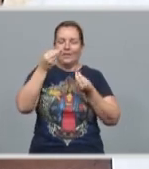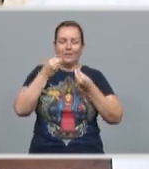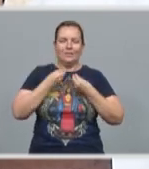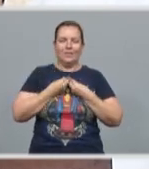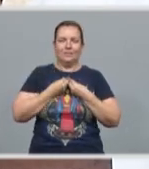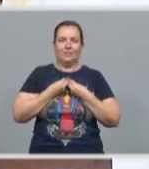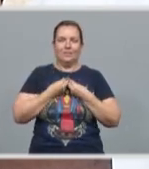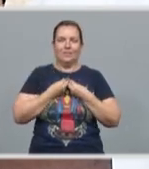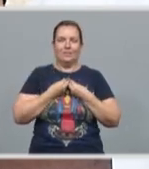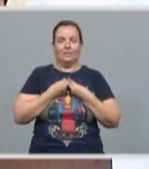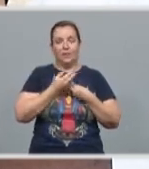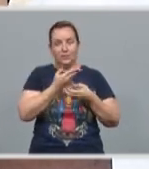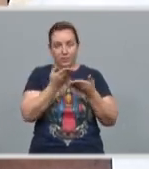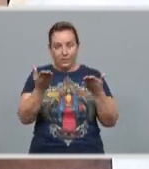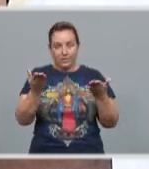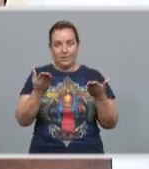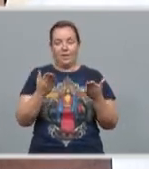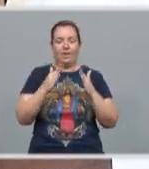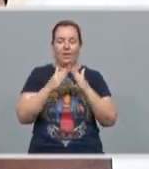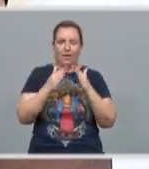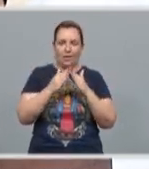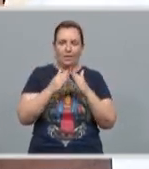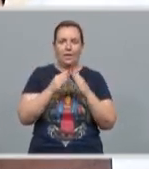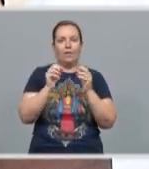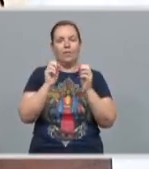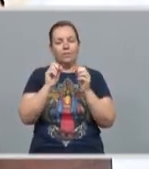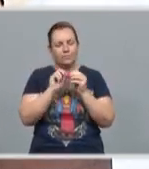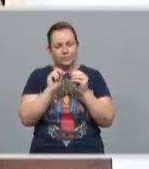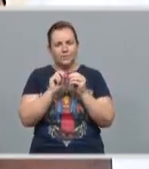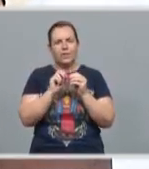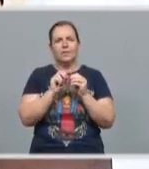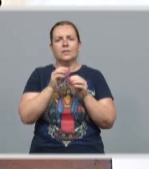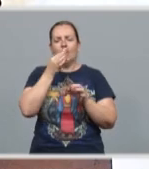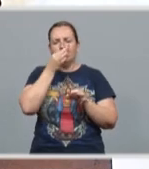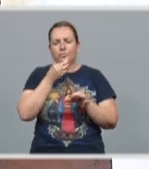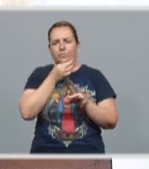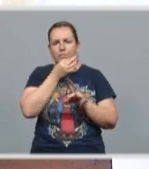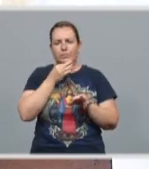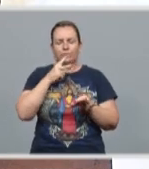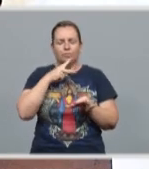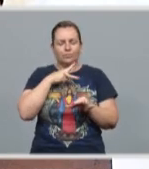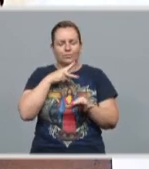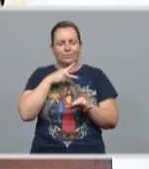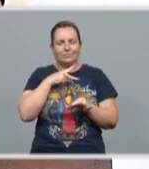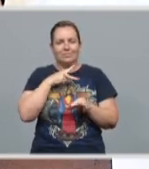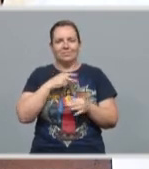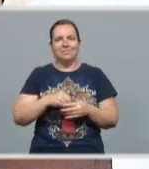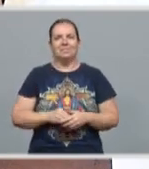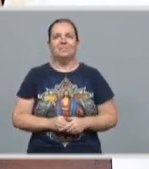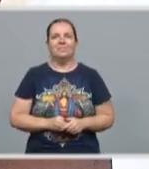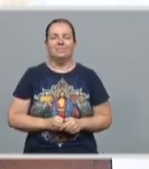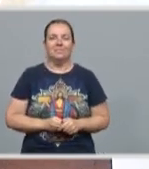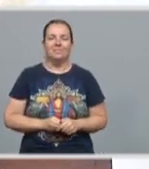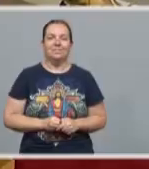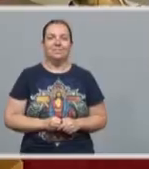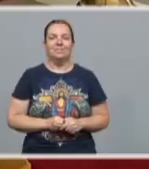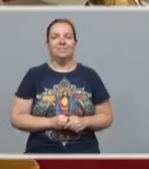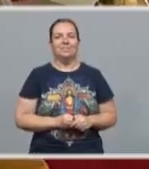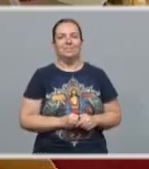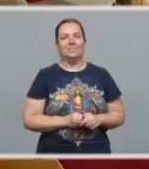nos trouxe. Você que está nos acompanhando, se desejar, pode fazer a comunhão espiritual.